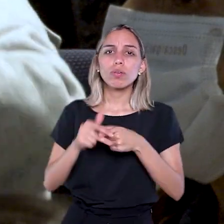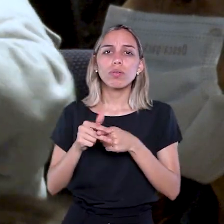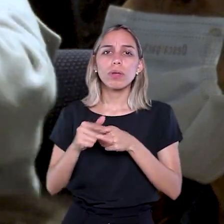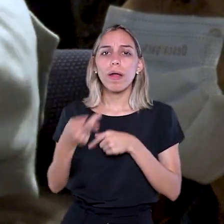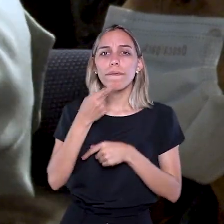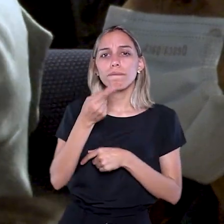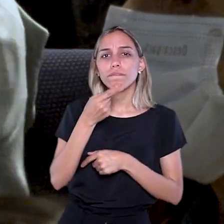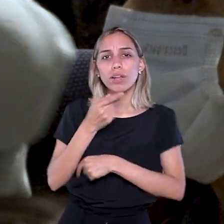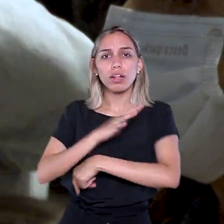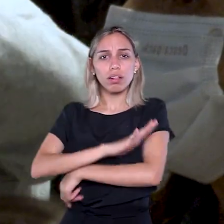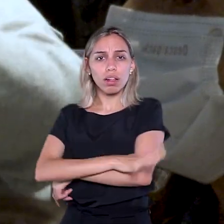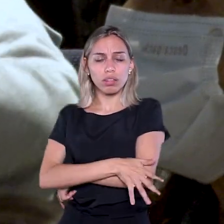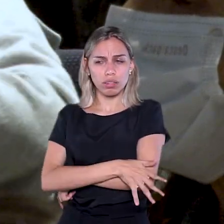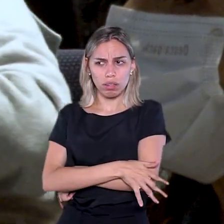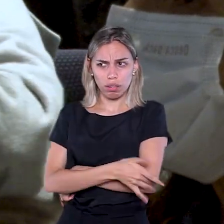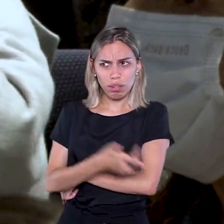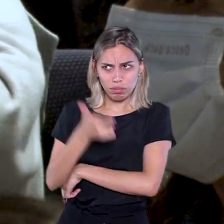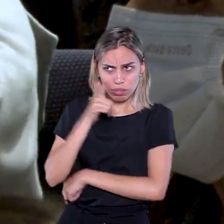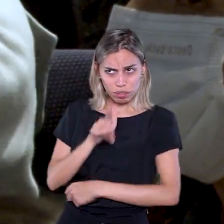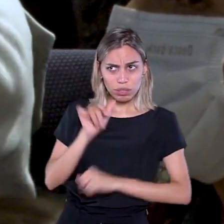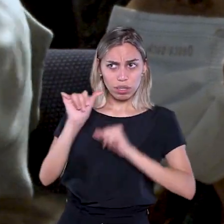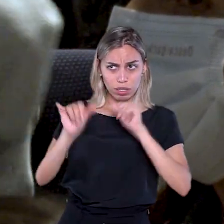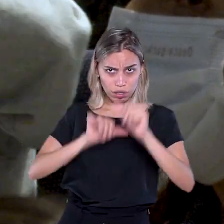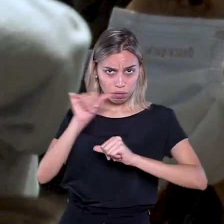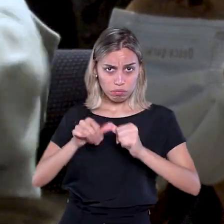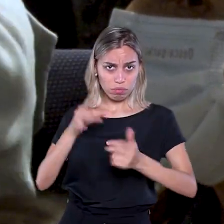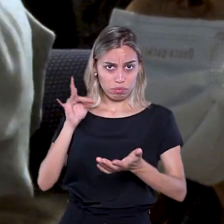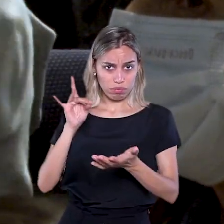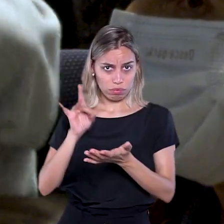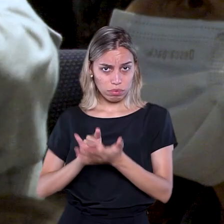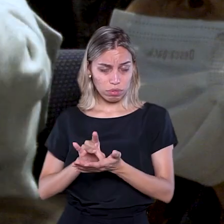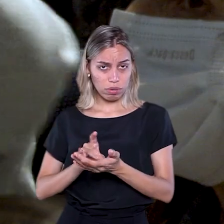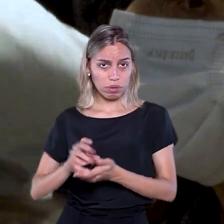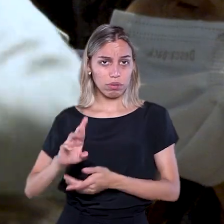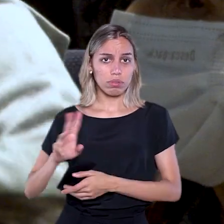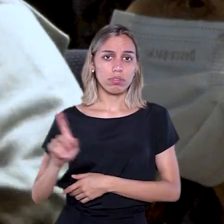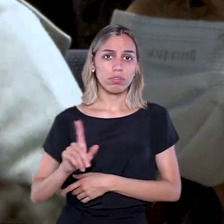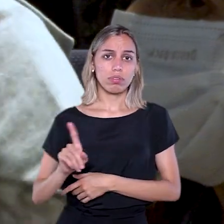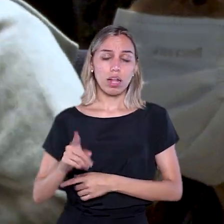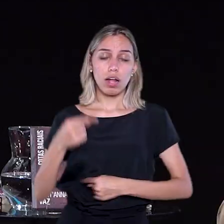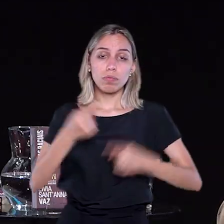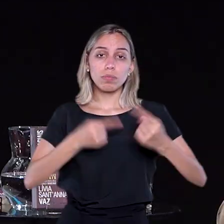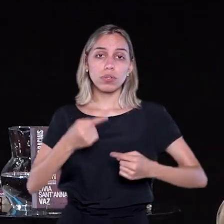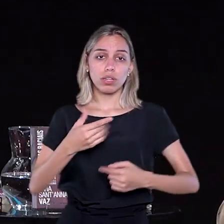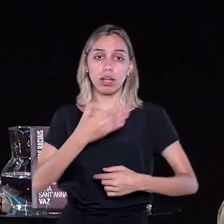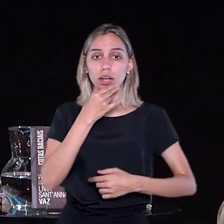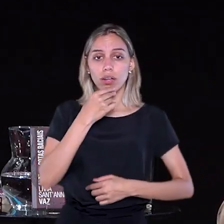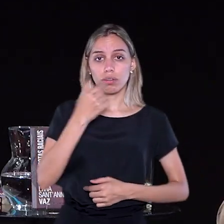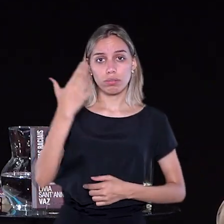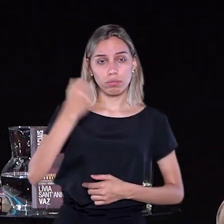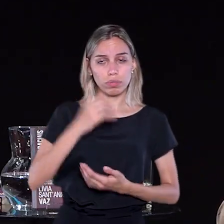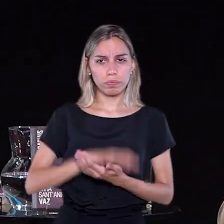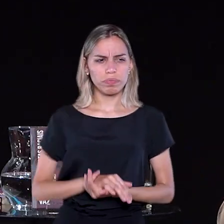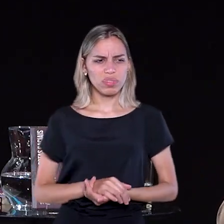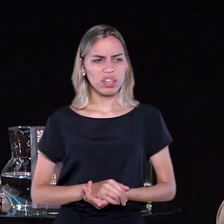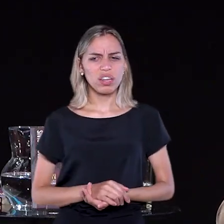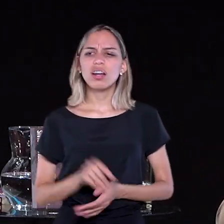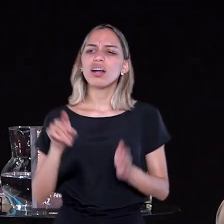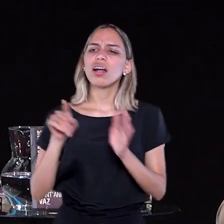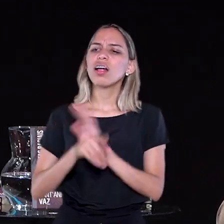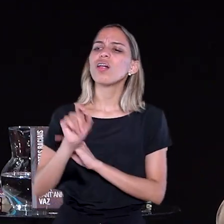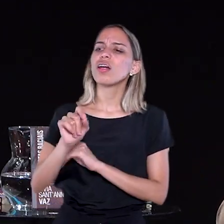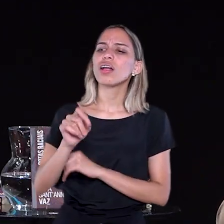a todas as injustiças que ela precisa corrigir, né? Essa é a justiça que a gente precisa para mudar a realidade desse país. Tá?